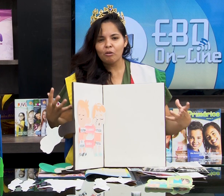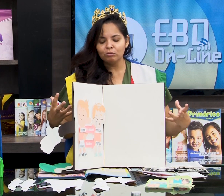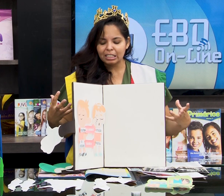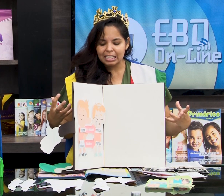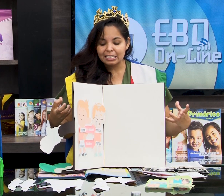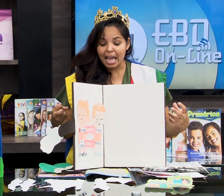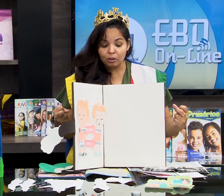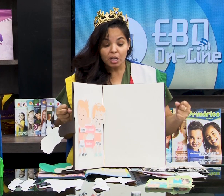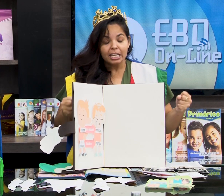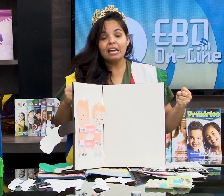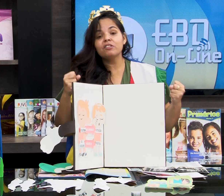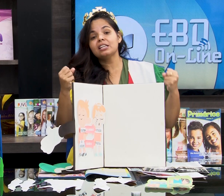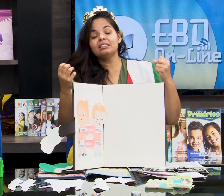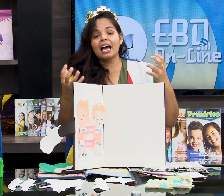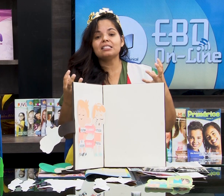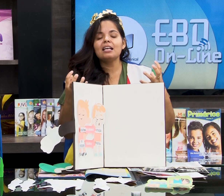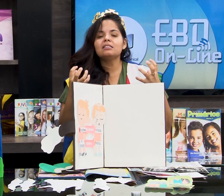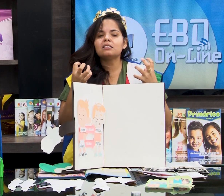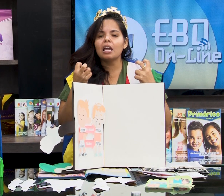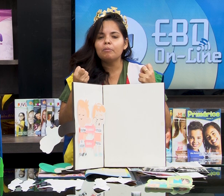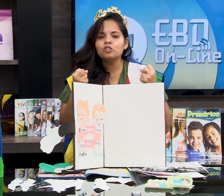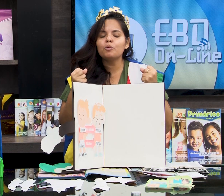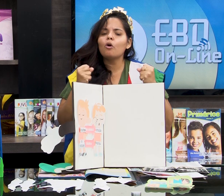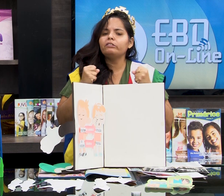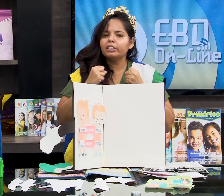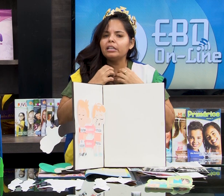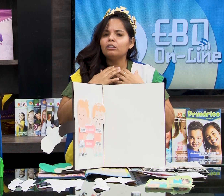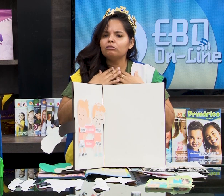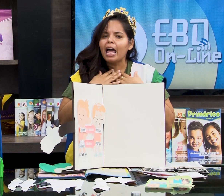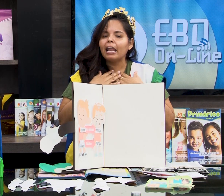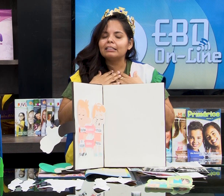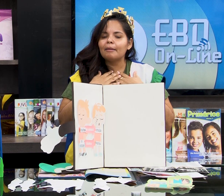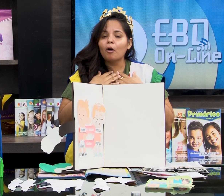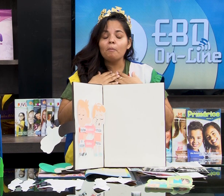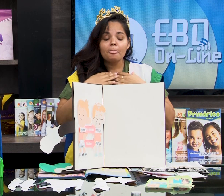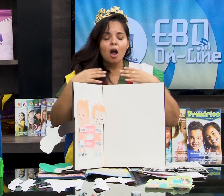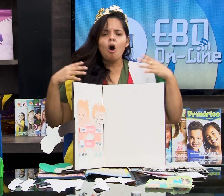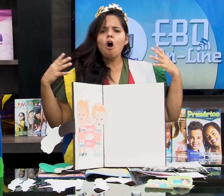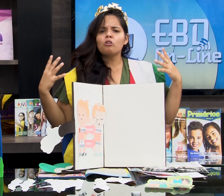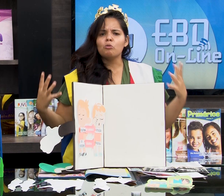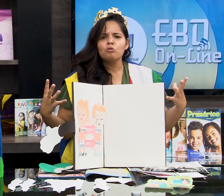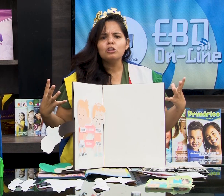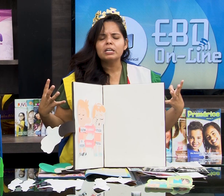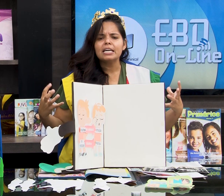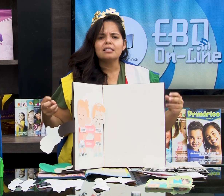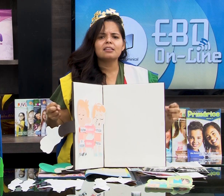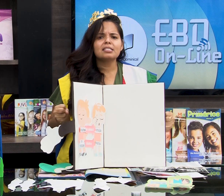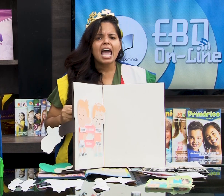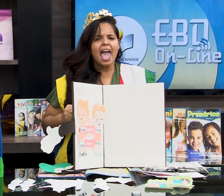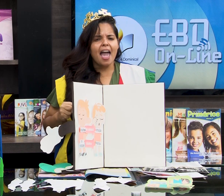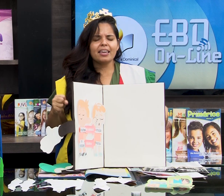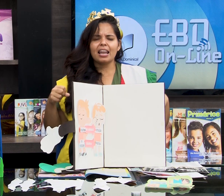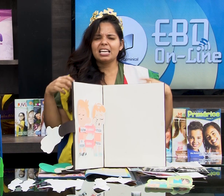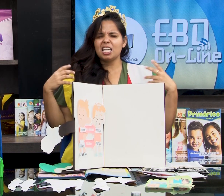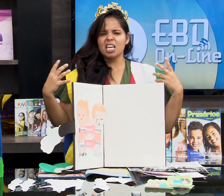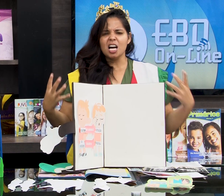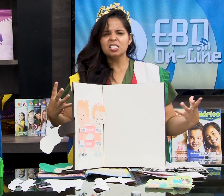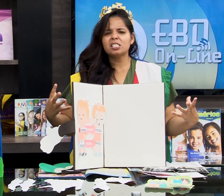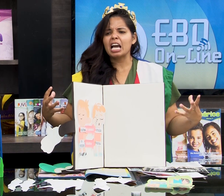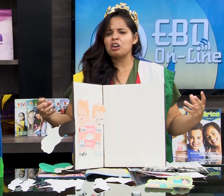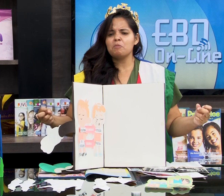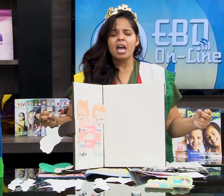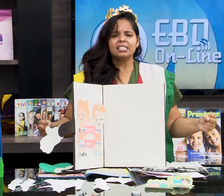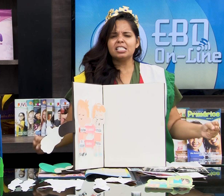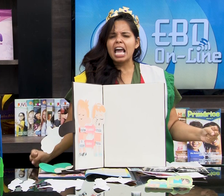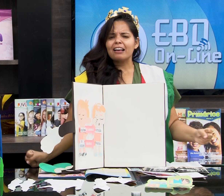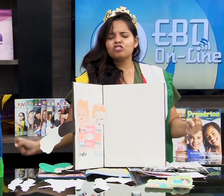essa pergunta, tá certo? E aí você traz exemplos pro cotidiano dela, tá bom? Orgulho, crianças, é aquela